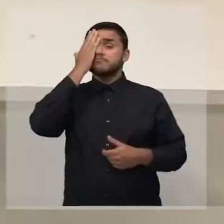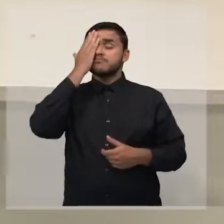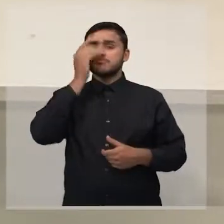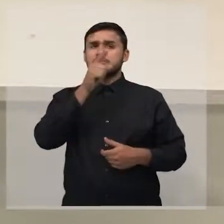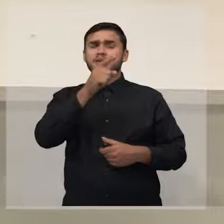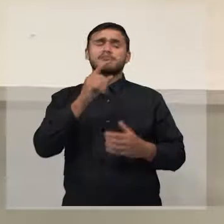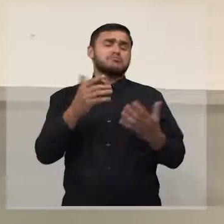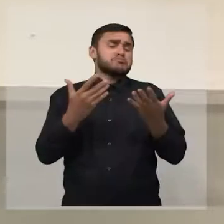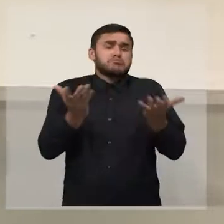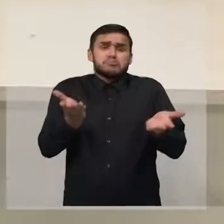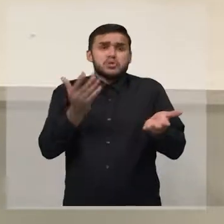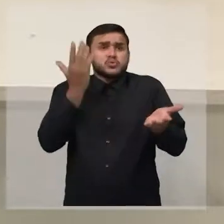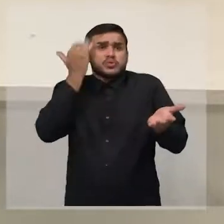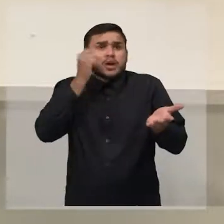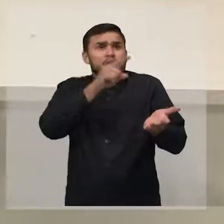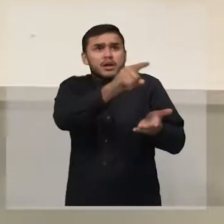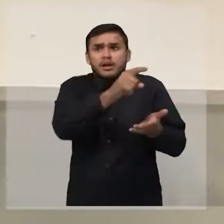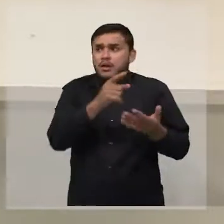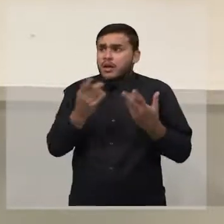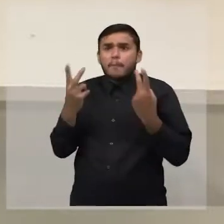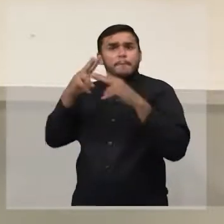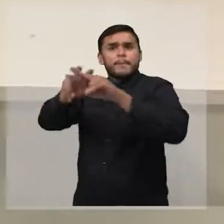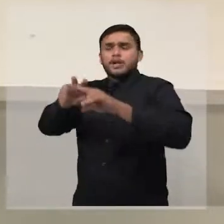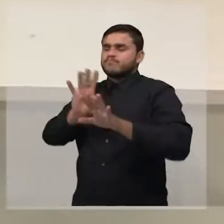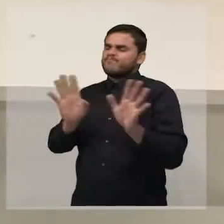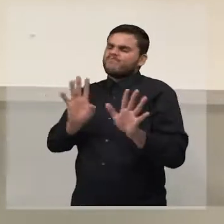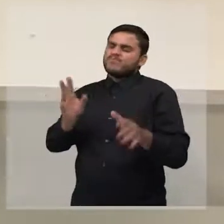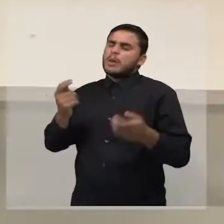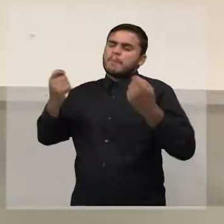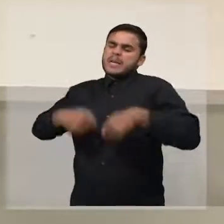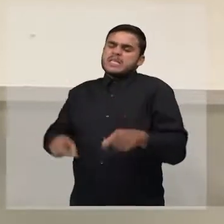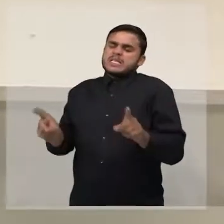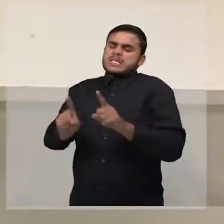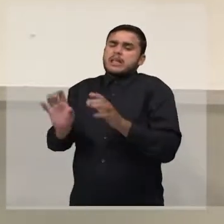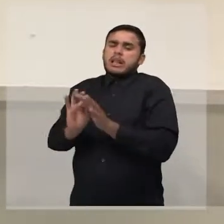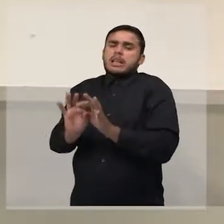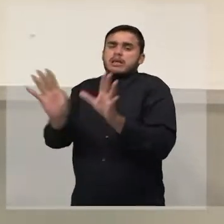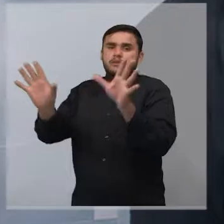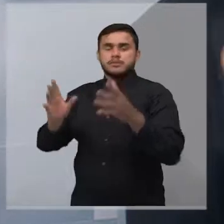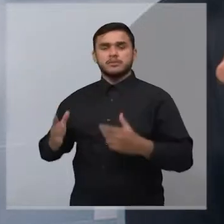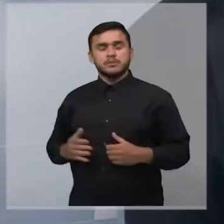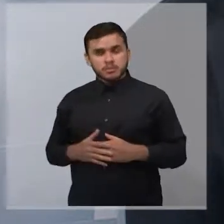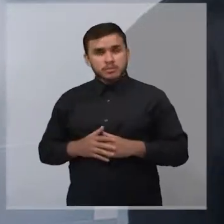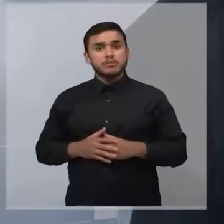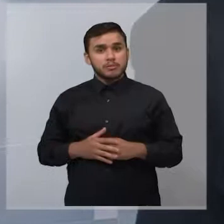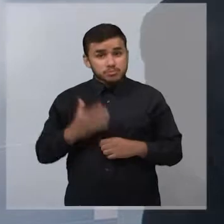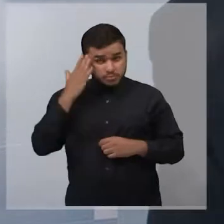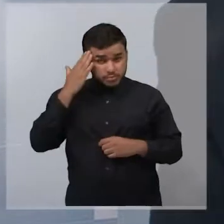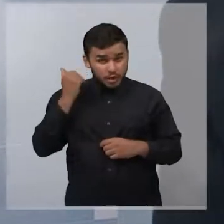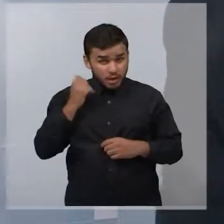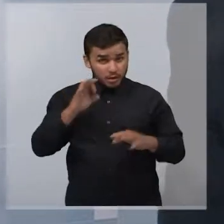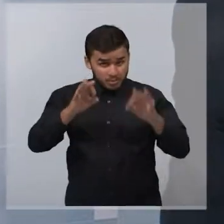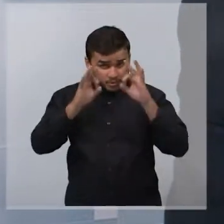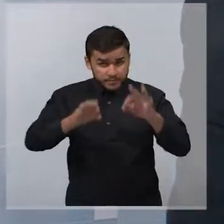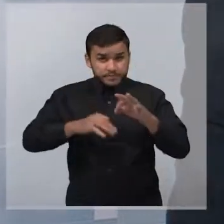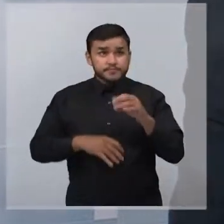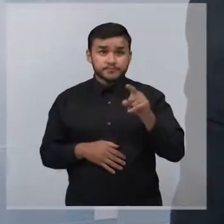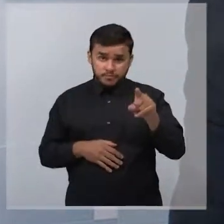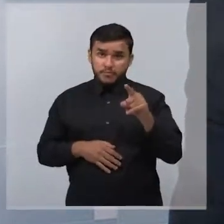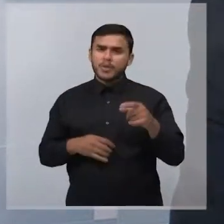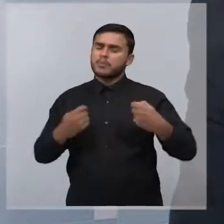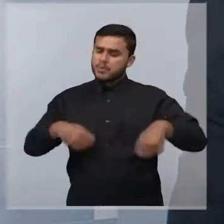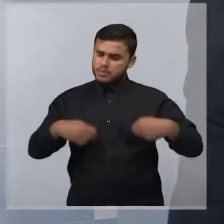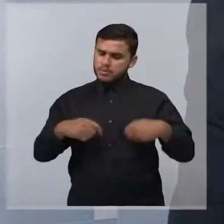juízes que por uma série de questões, infelizmente, para a gente inclusive lembrar que é bem-vindo a gente lembrar